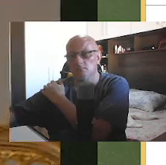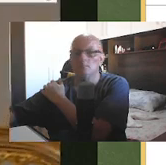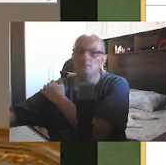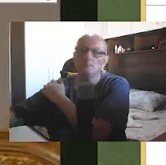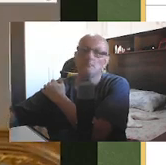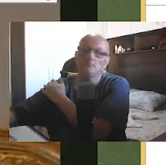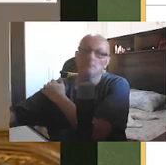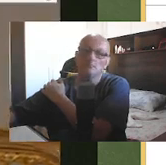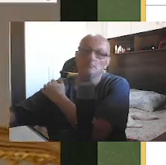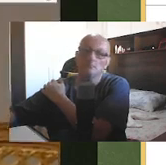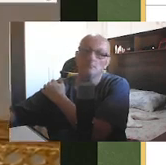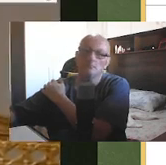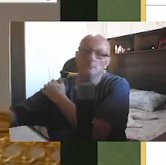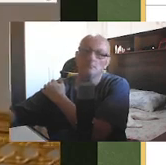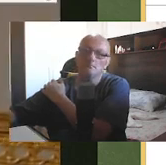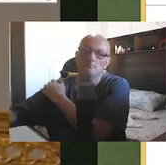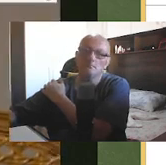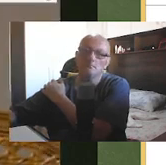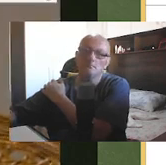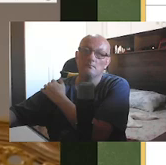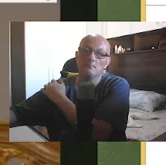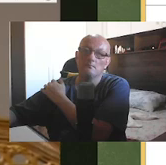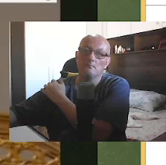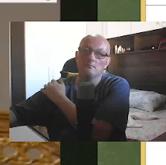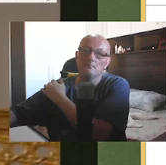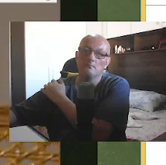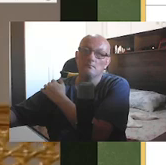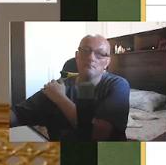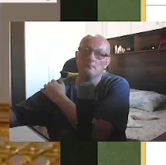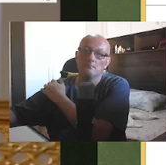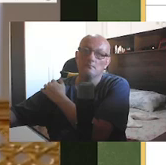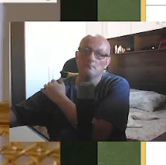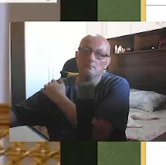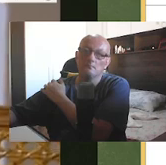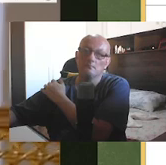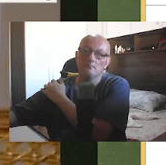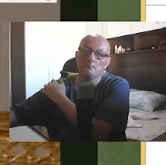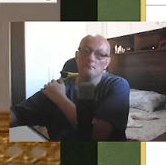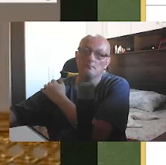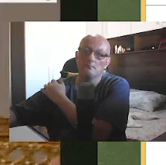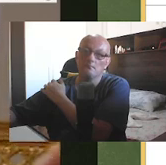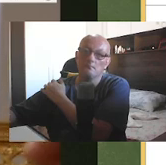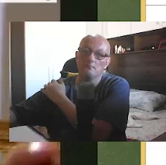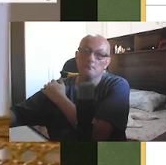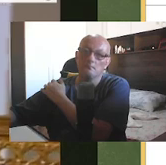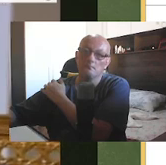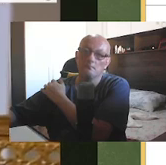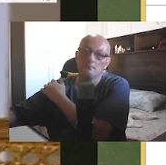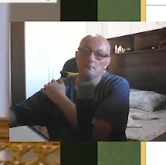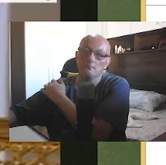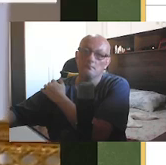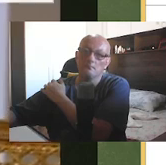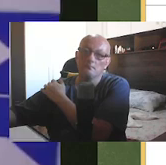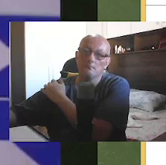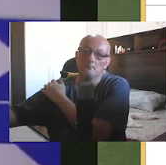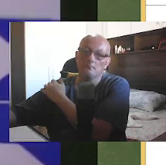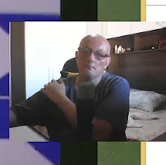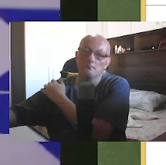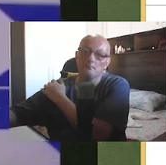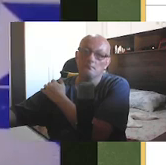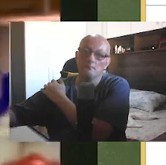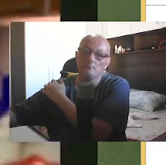dizendo. Me falaram que o Bernardo ficou a música toda olhando pra uma certa garota lá da